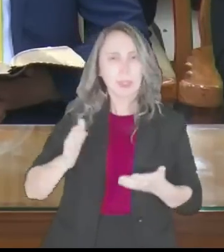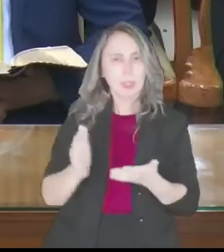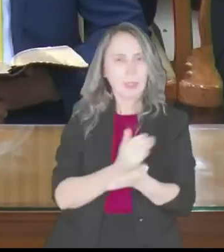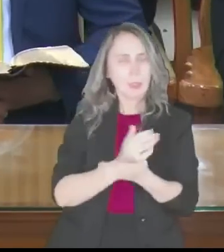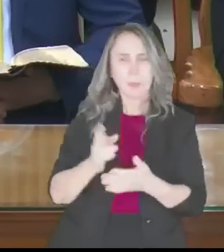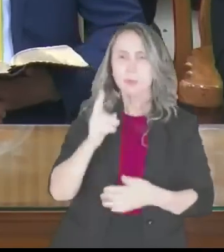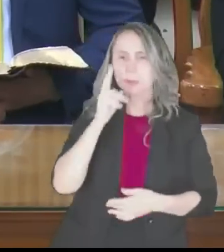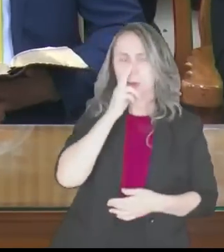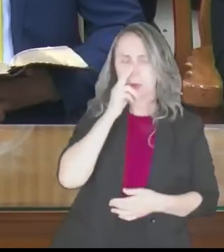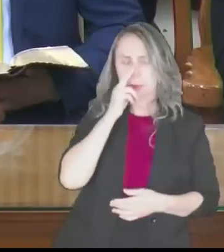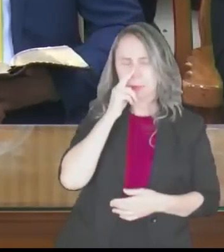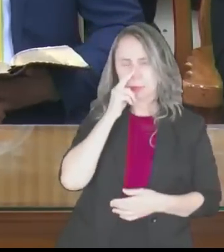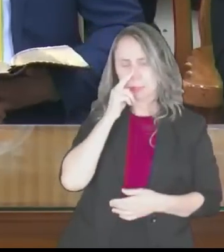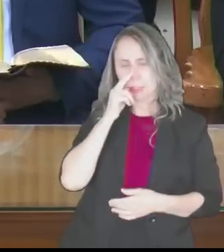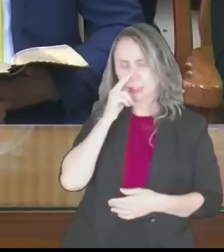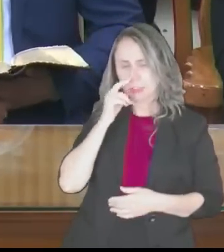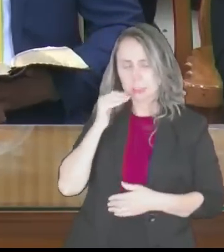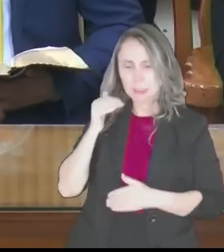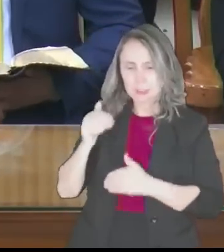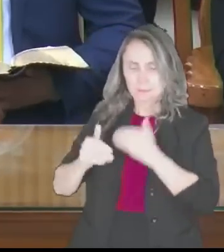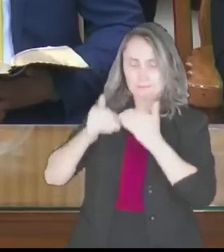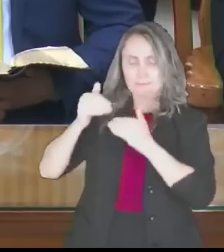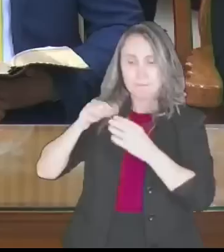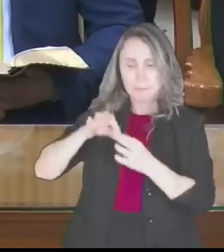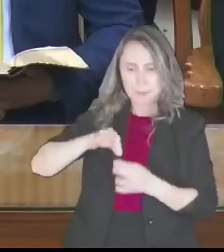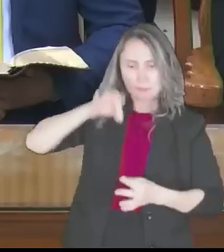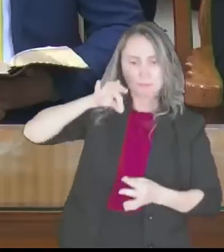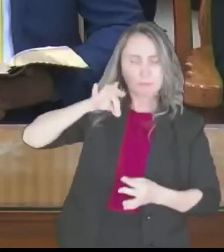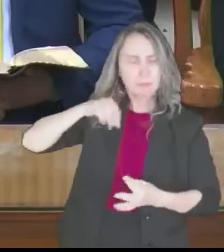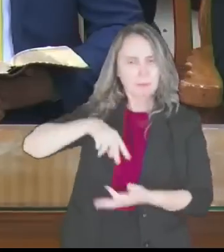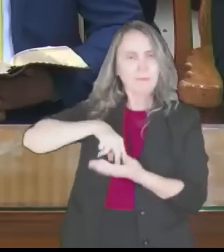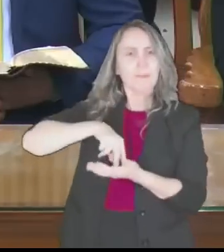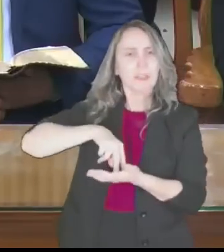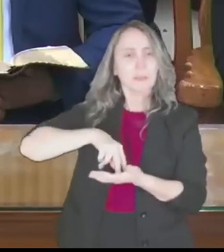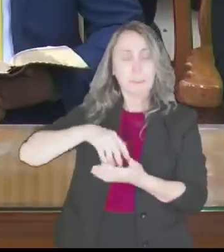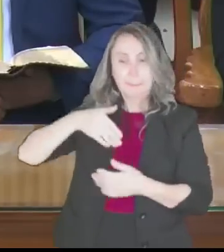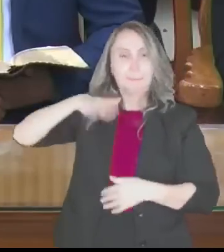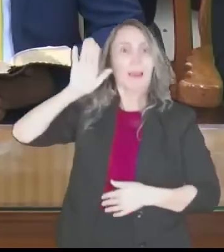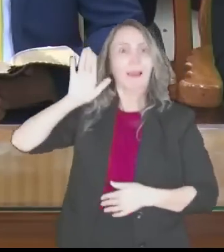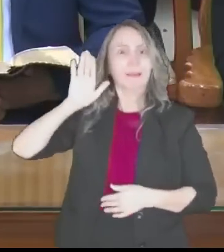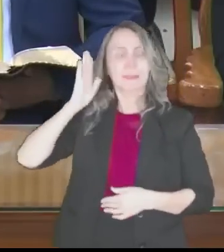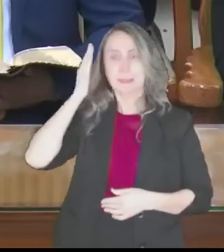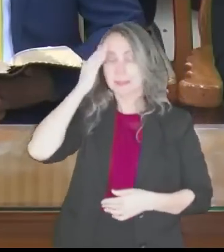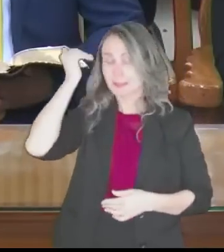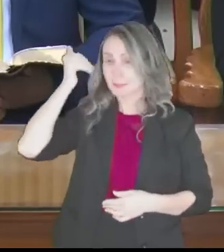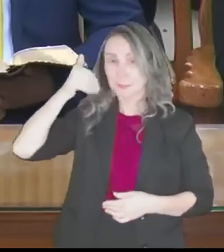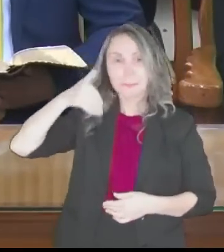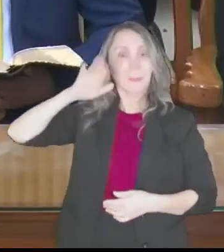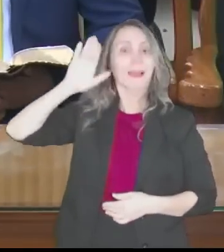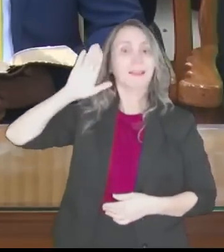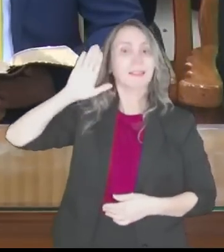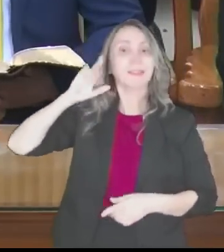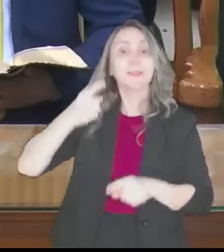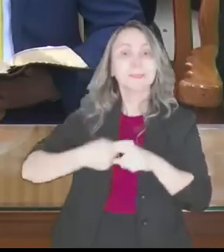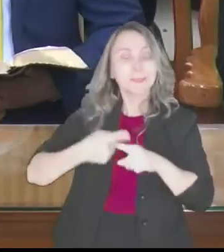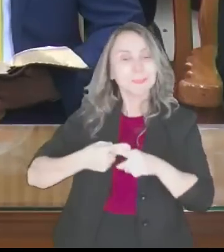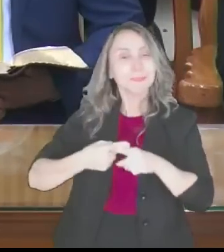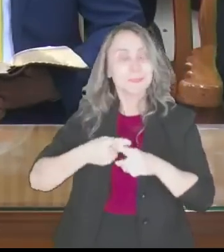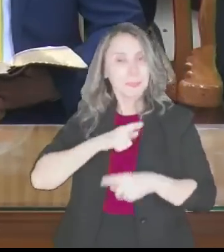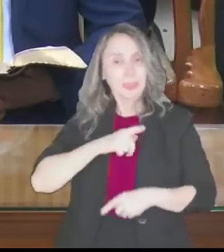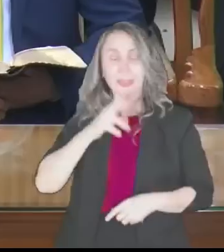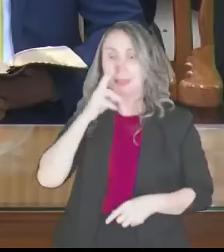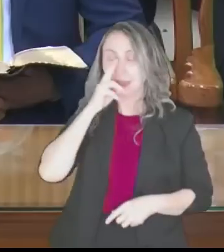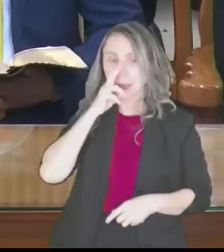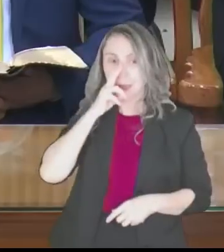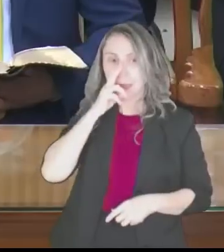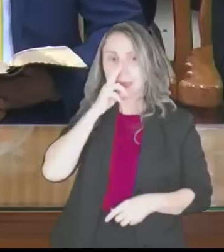tem uns crentes mais espirituais. Porque aqui tem uns crentes que sabem mais do que os outros. Porque aqui tem uns crentes que têm